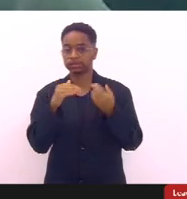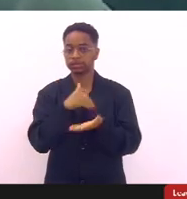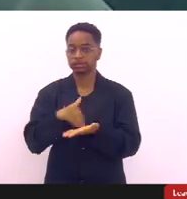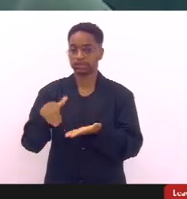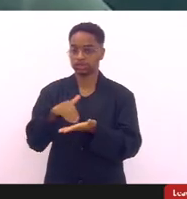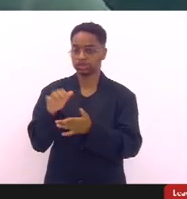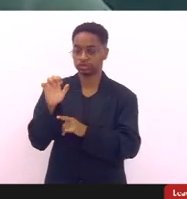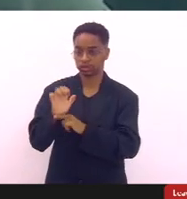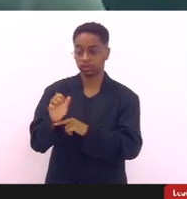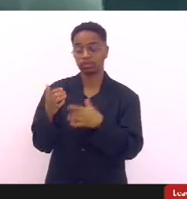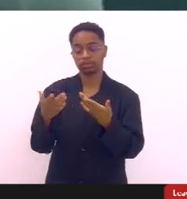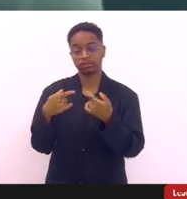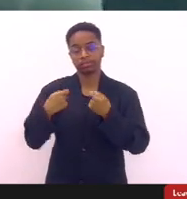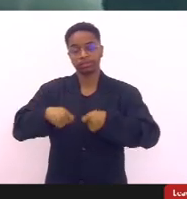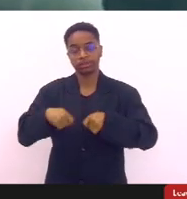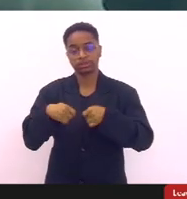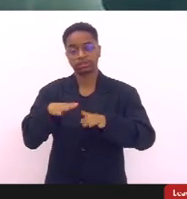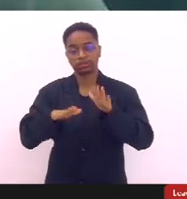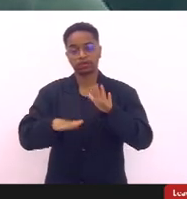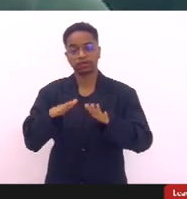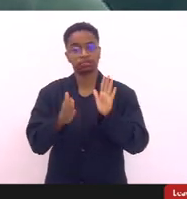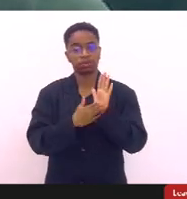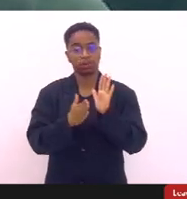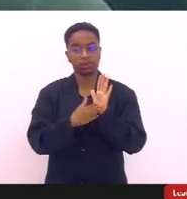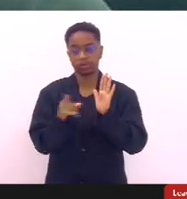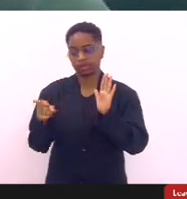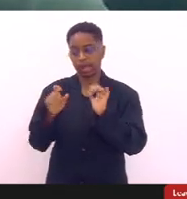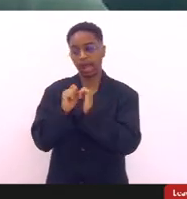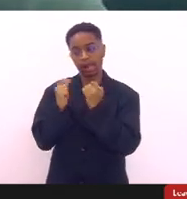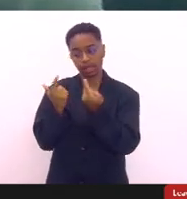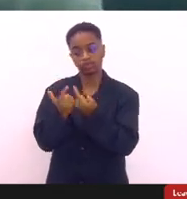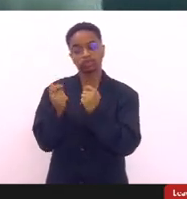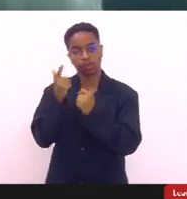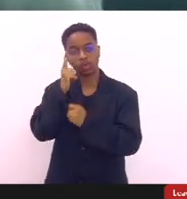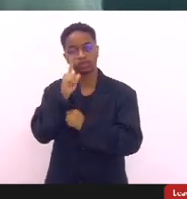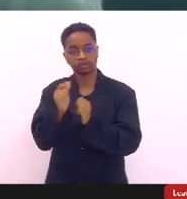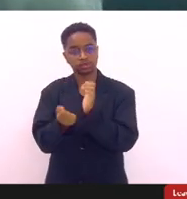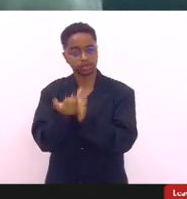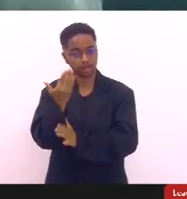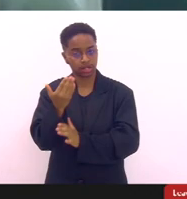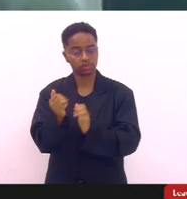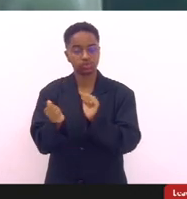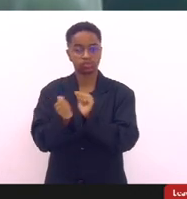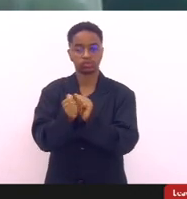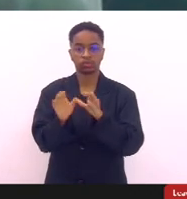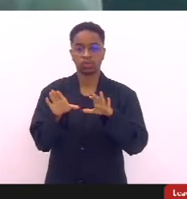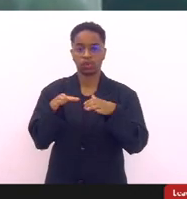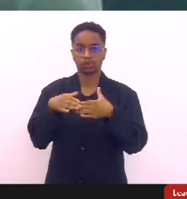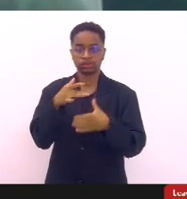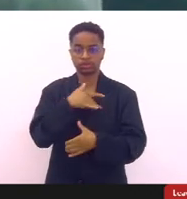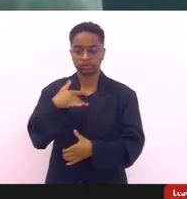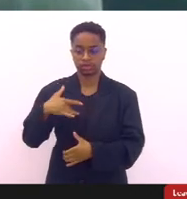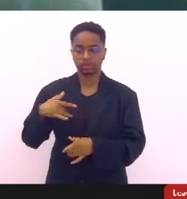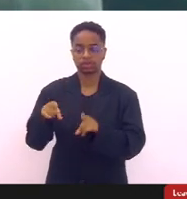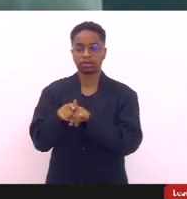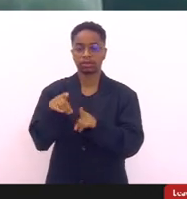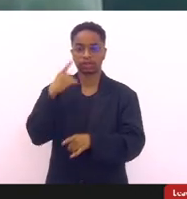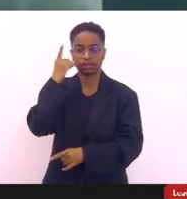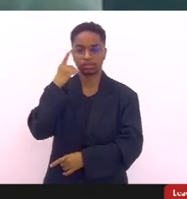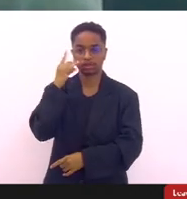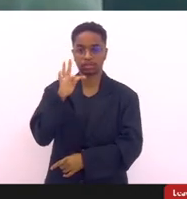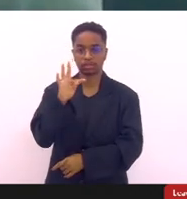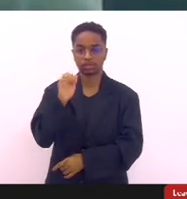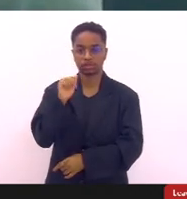talvez, uma proposta que acho que a Alerj poderia capitanear essa proposta através da Comissão de Saúde, do deputado Tandi,